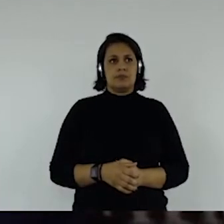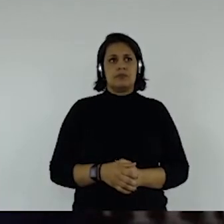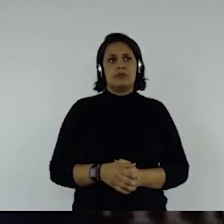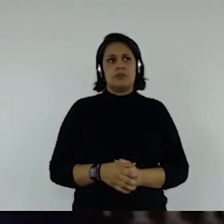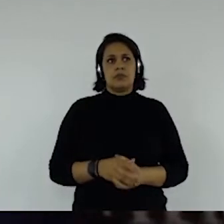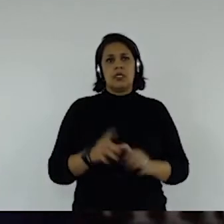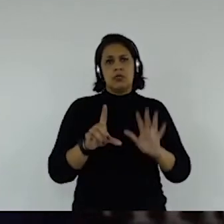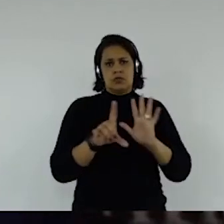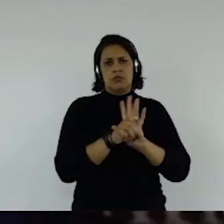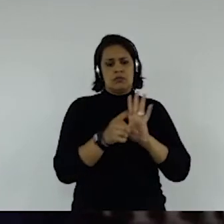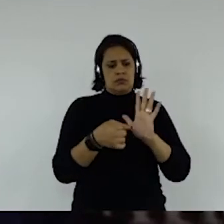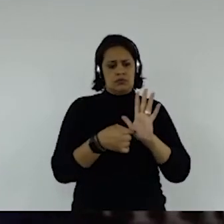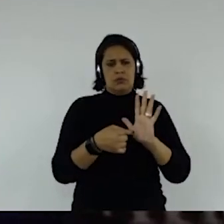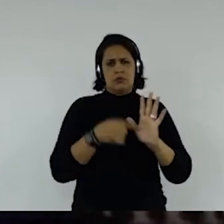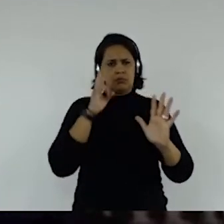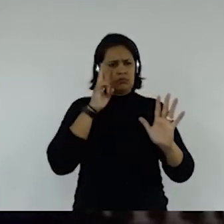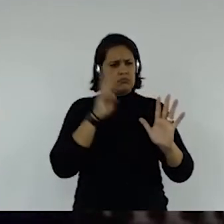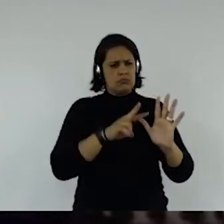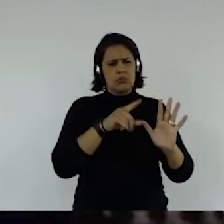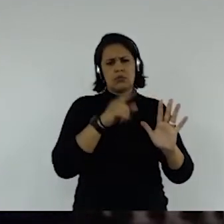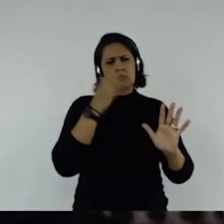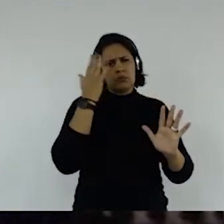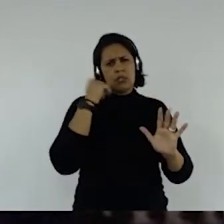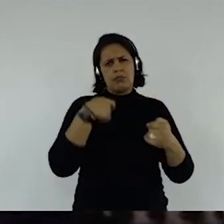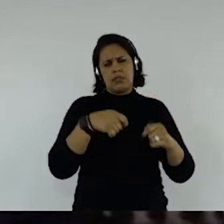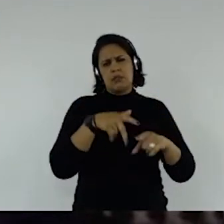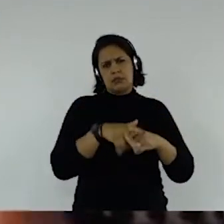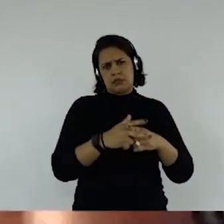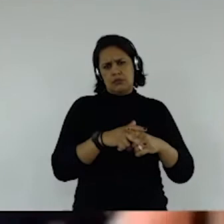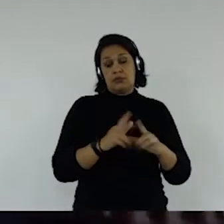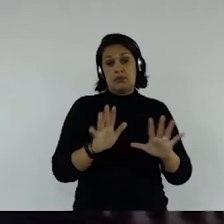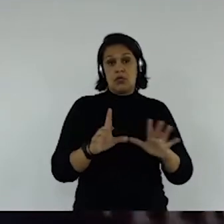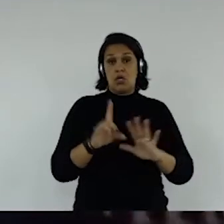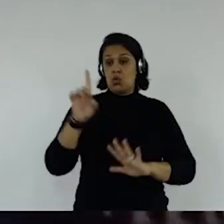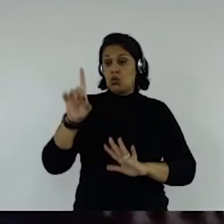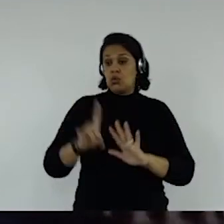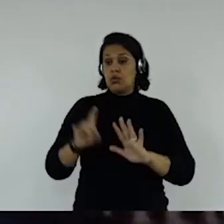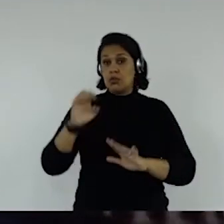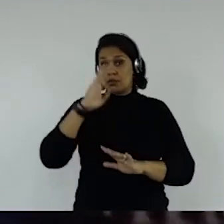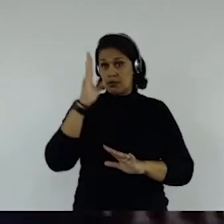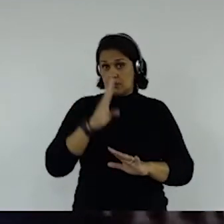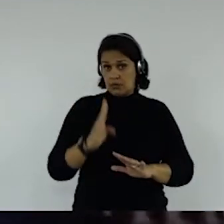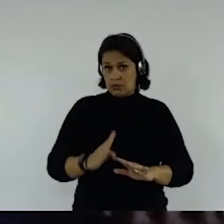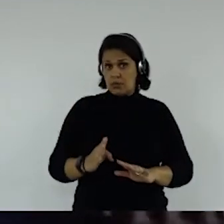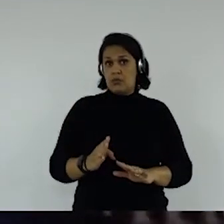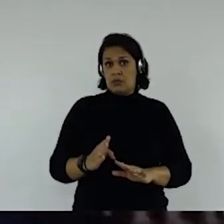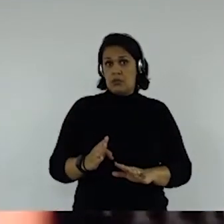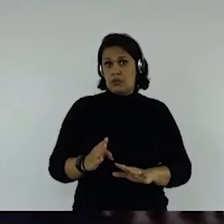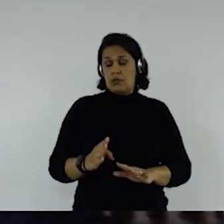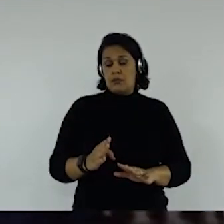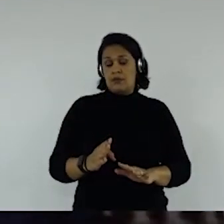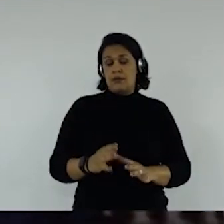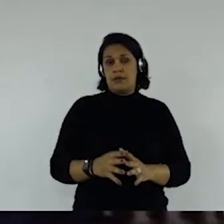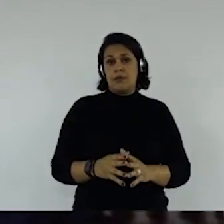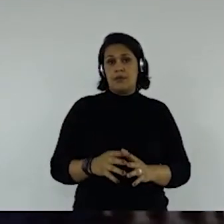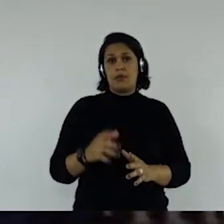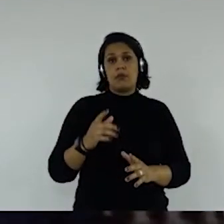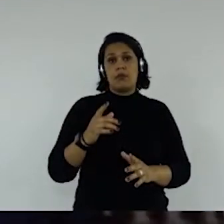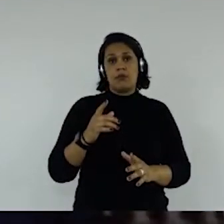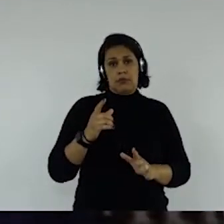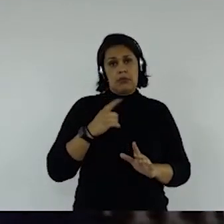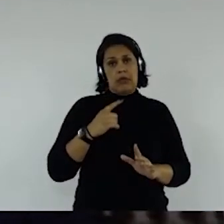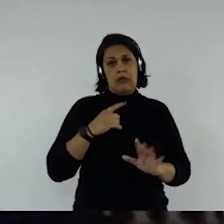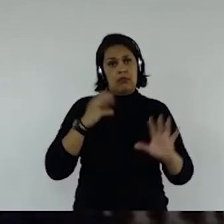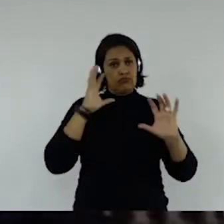essa necessidade de uma alteração. O direito brasileiro, e o ministro tratou isso muito bem, tem remédio para